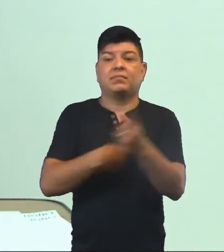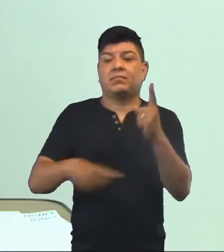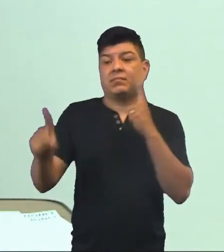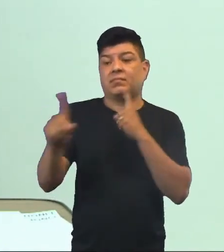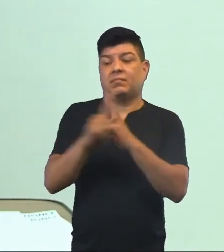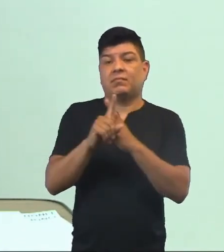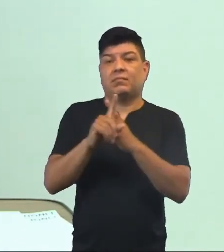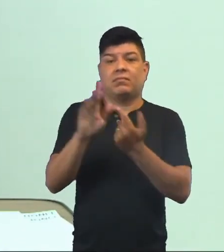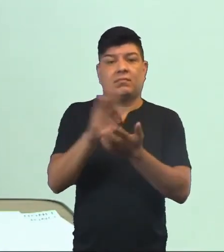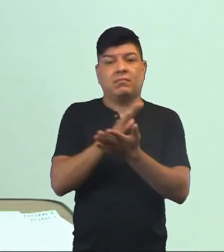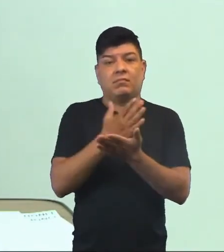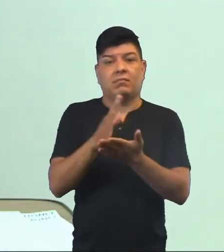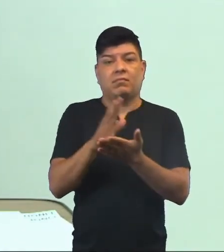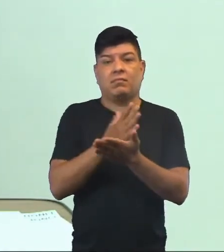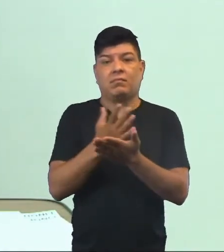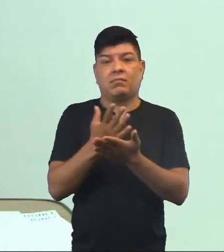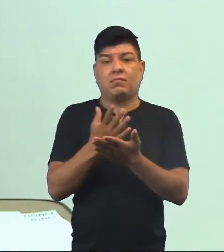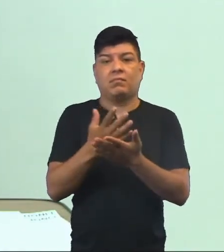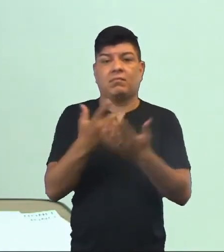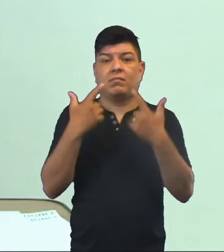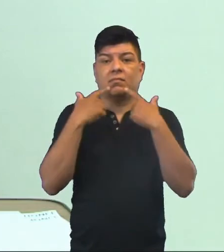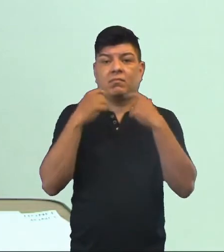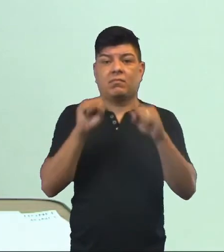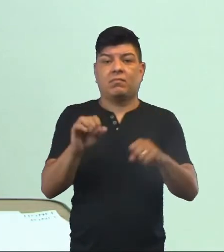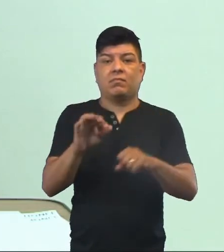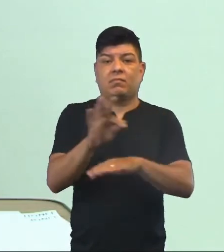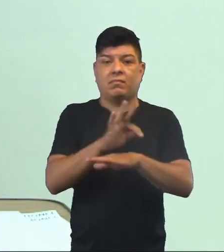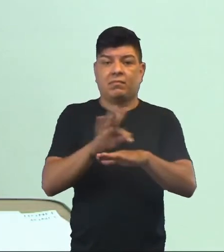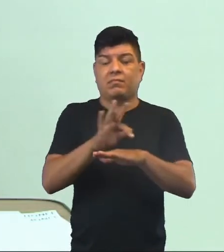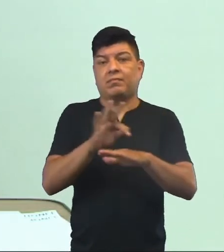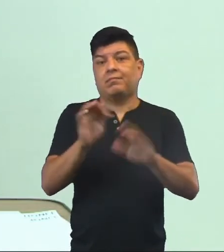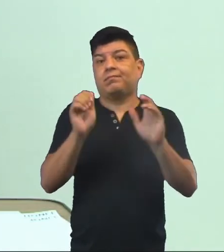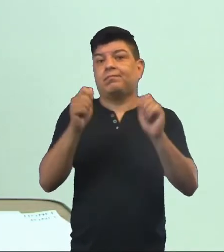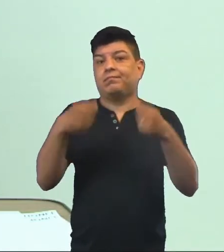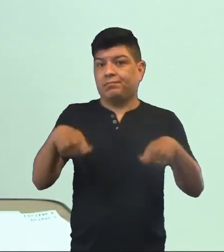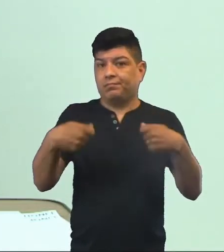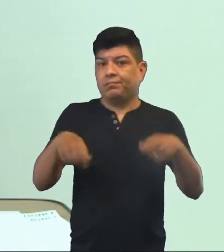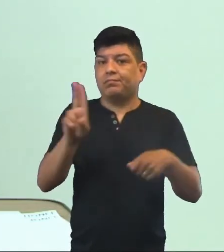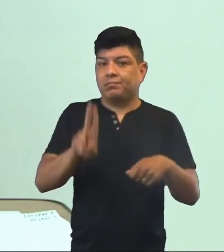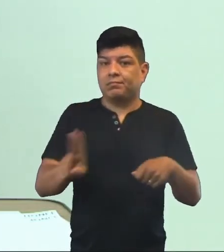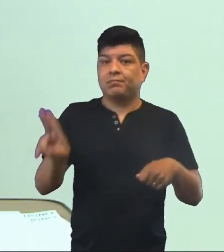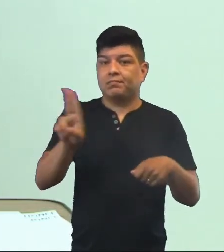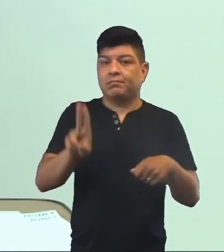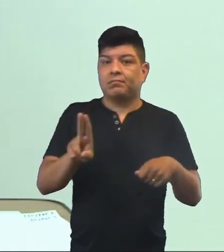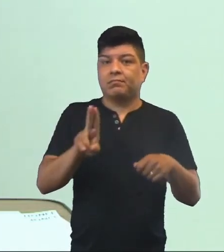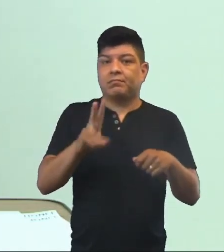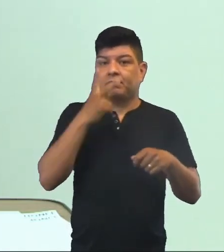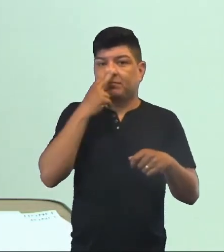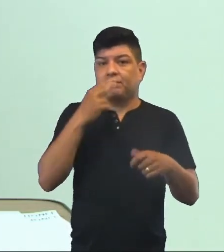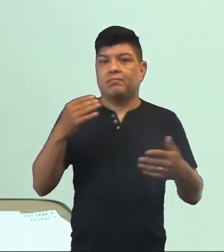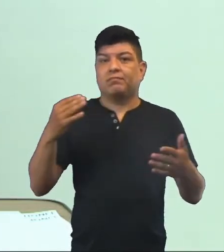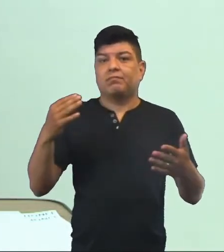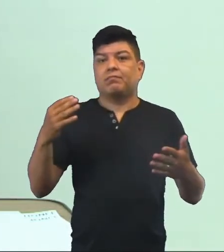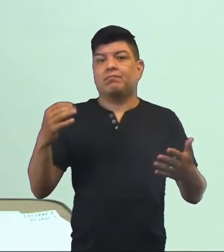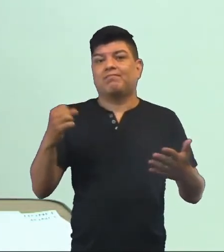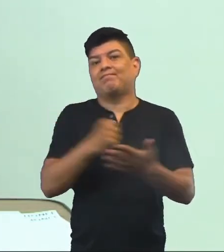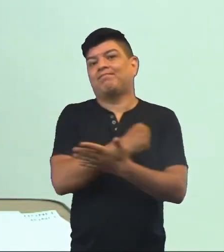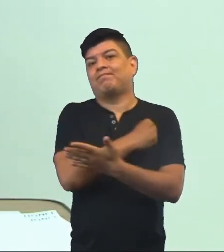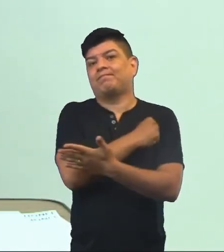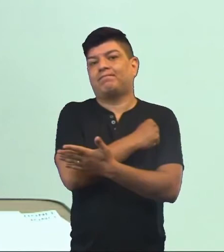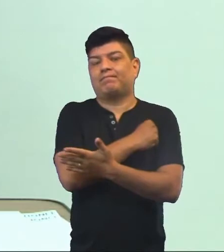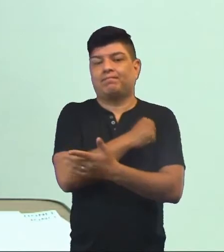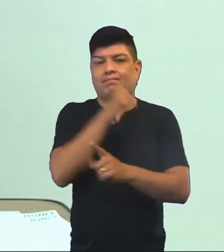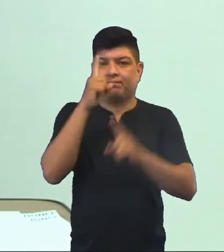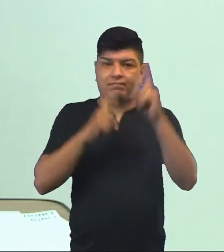em algumas situações em que a linguagem formal ela deve ser usada, eu posso deixar escapar essas